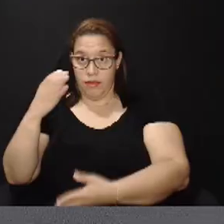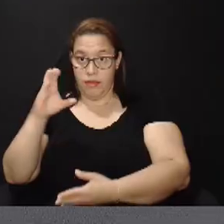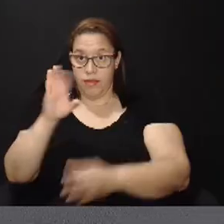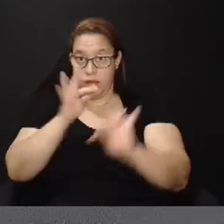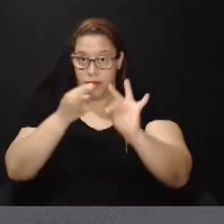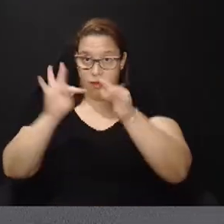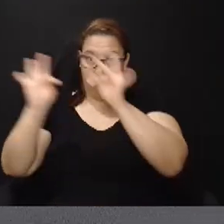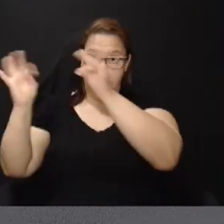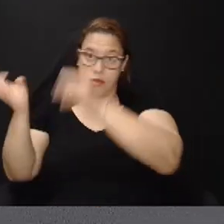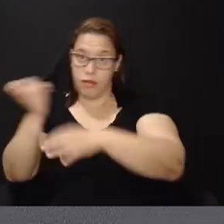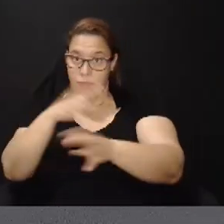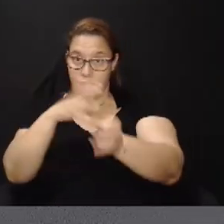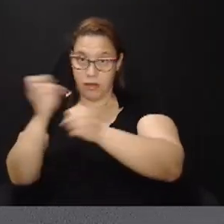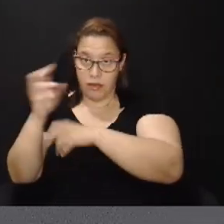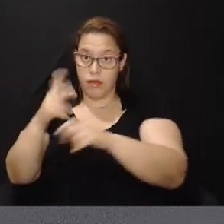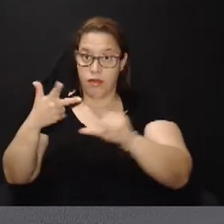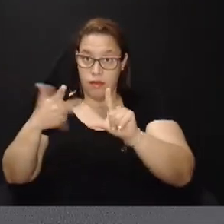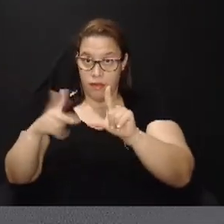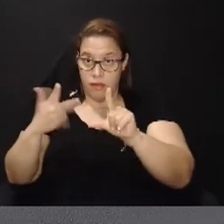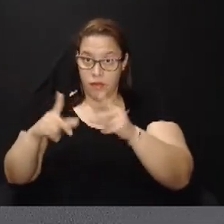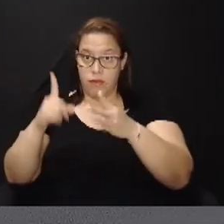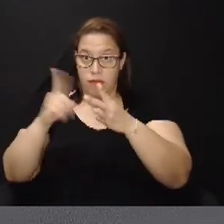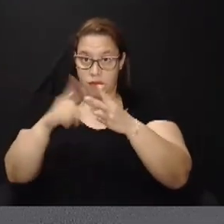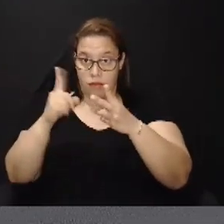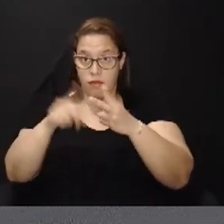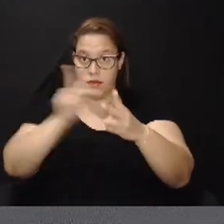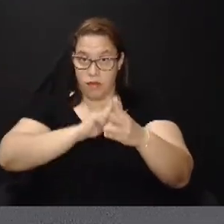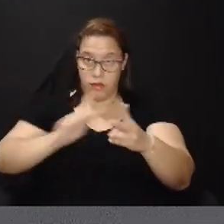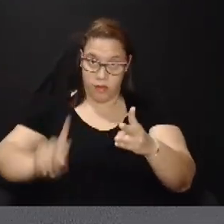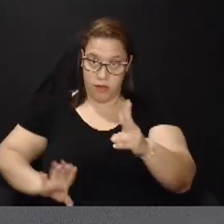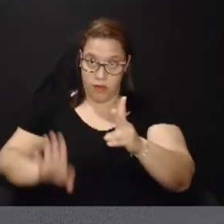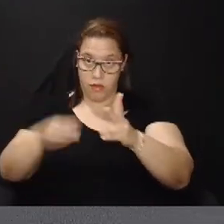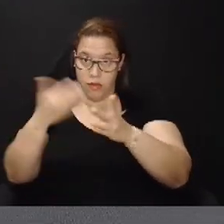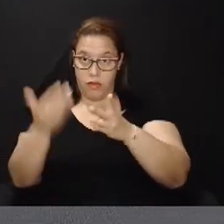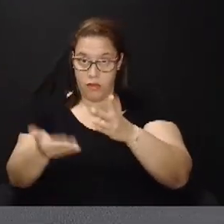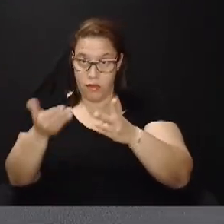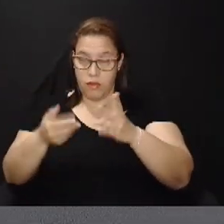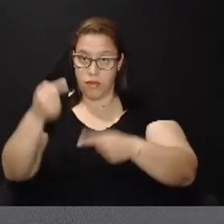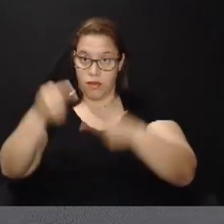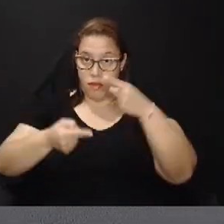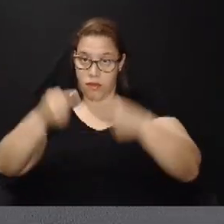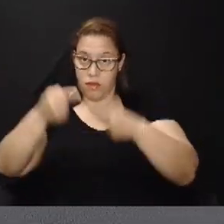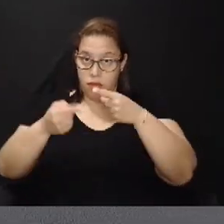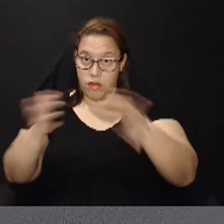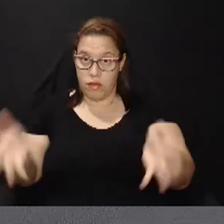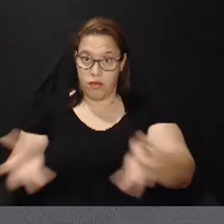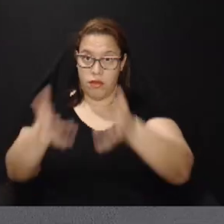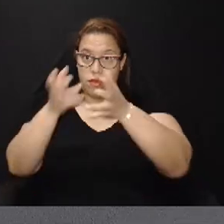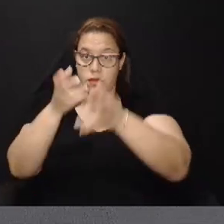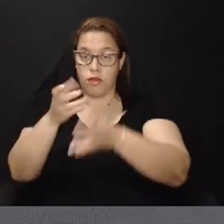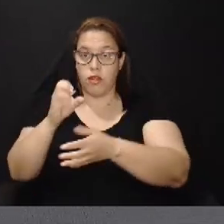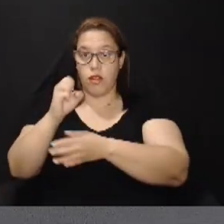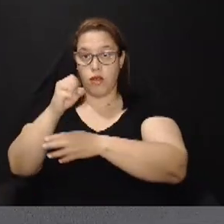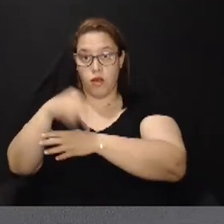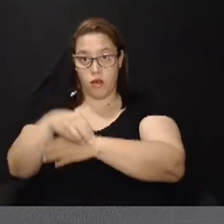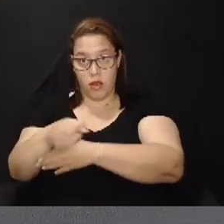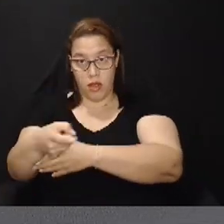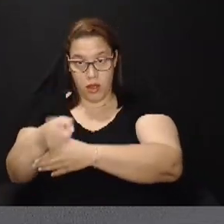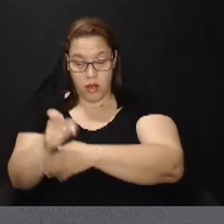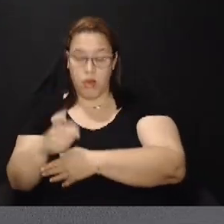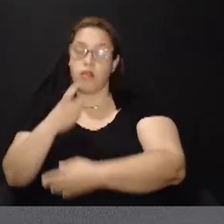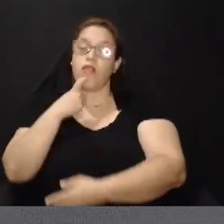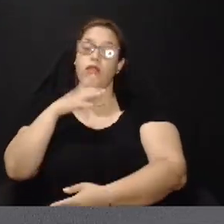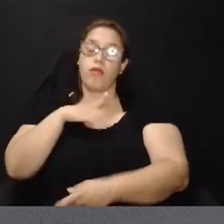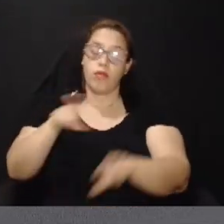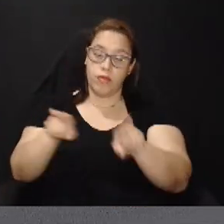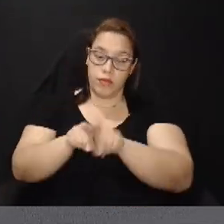Inovação do Legislativo, também é presidente de uma comissão de estudos para debater o fomento do comércio exterior em Campinas e também